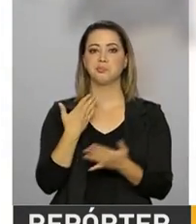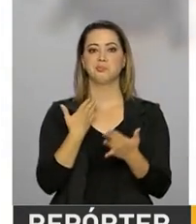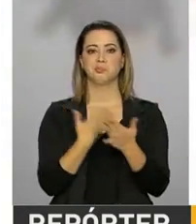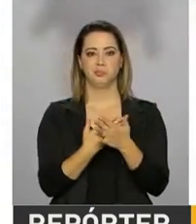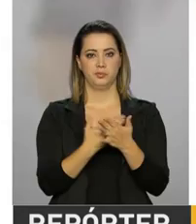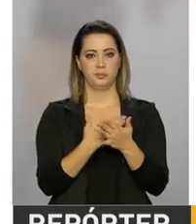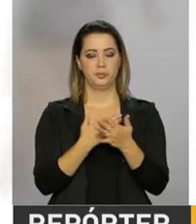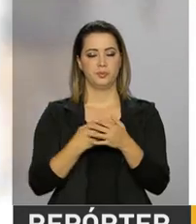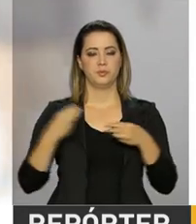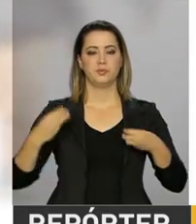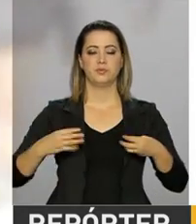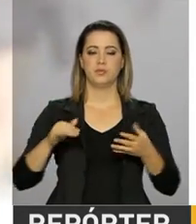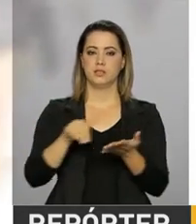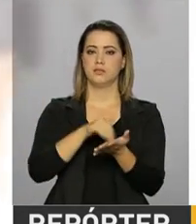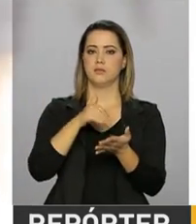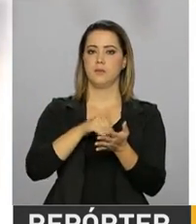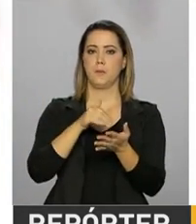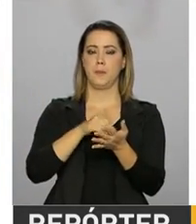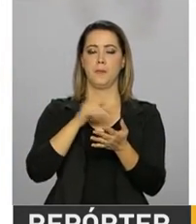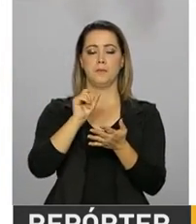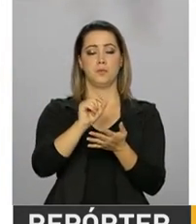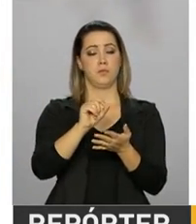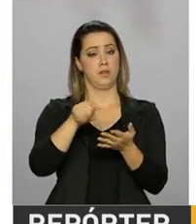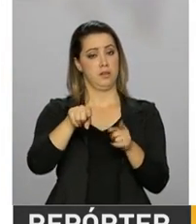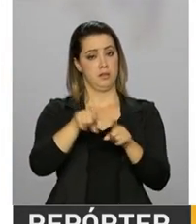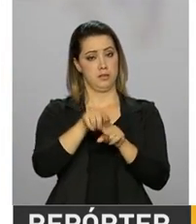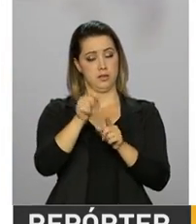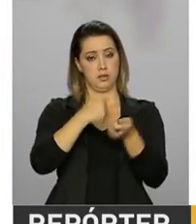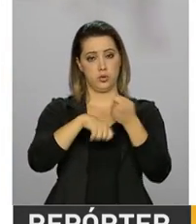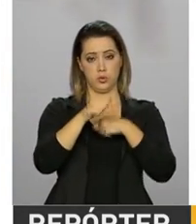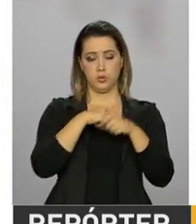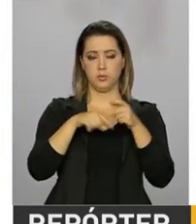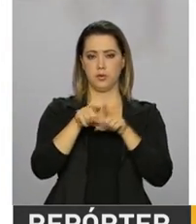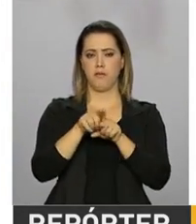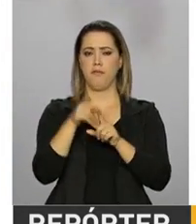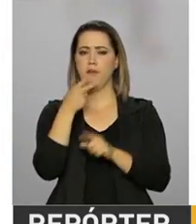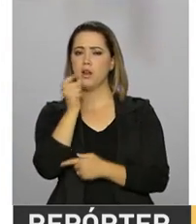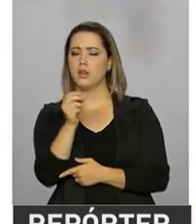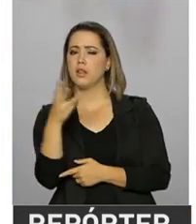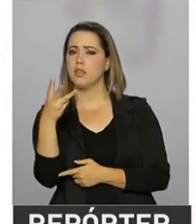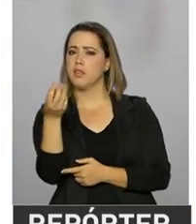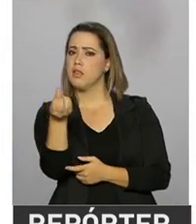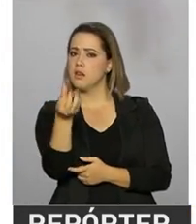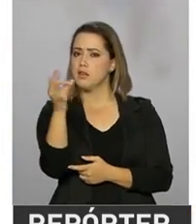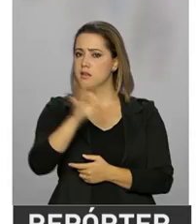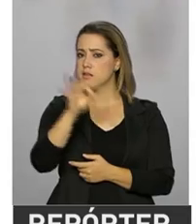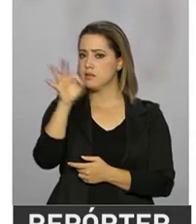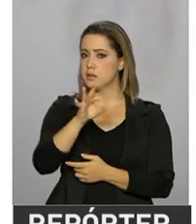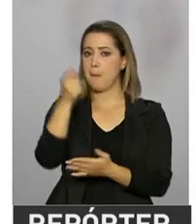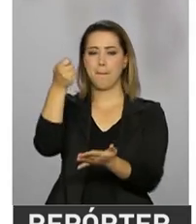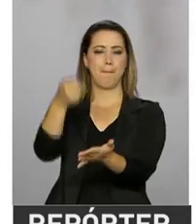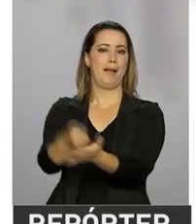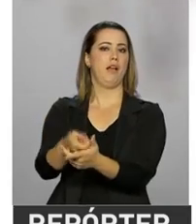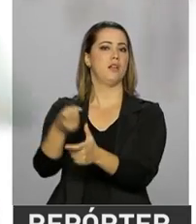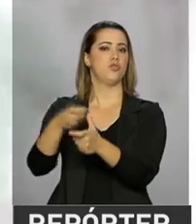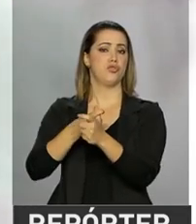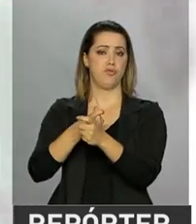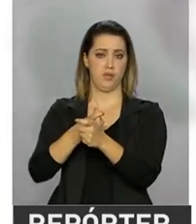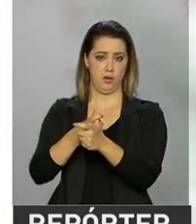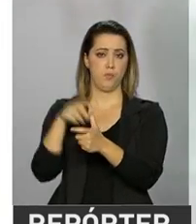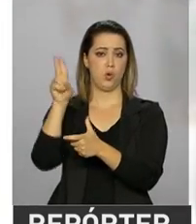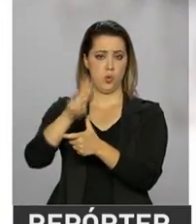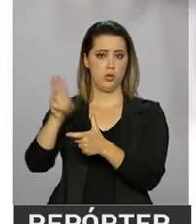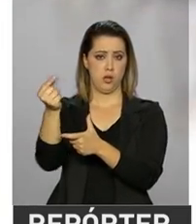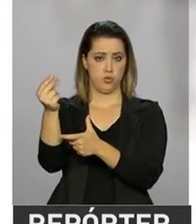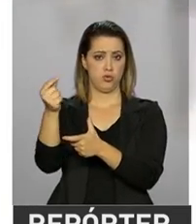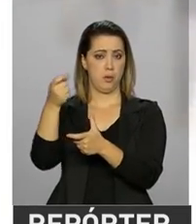Planejamento e Assuntos Econômicos, 36%, o que equivale à maior parte dos recursos, foram utilizados para quitar dívidas. E isso